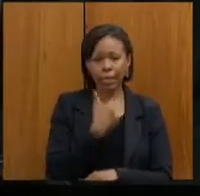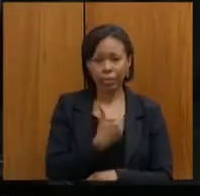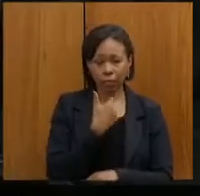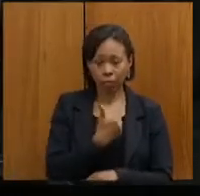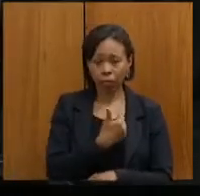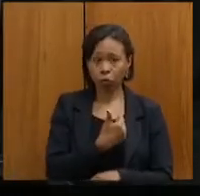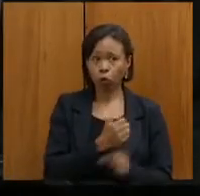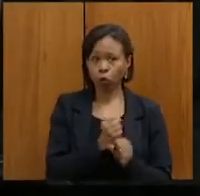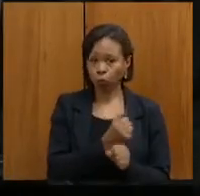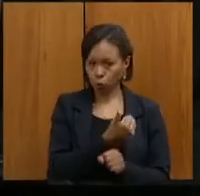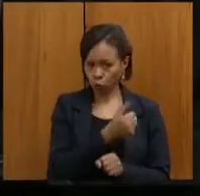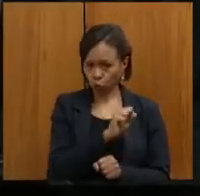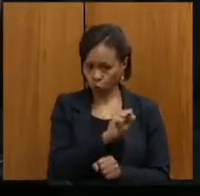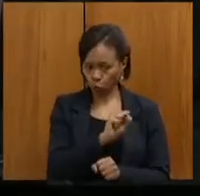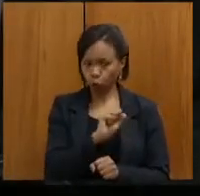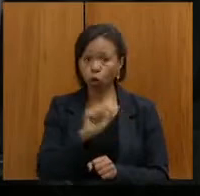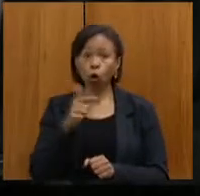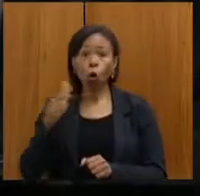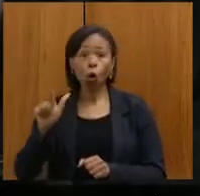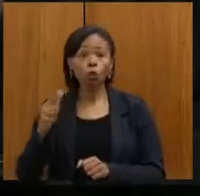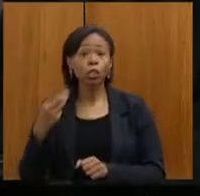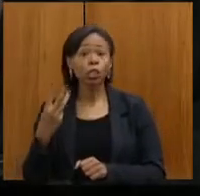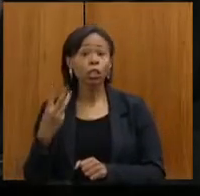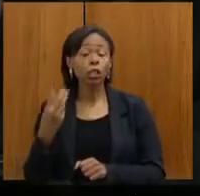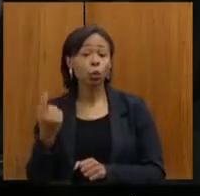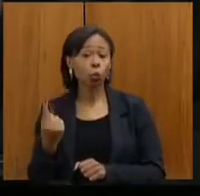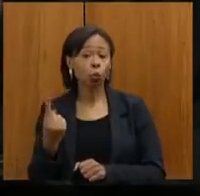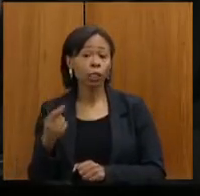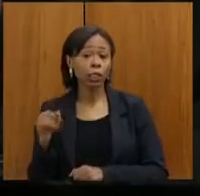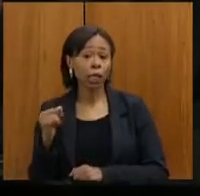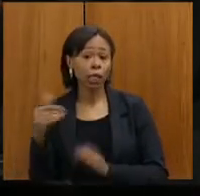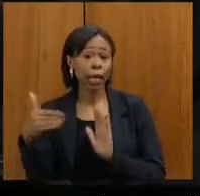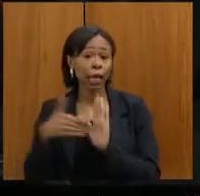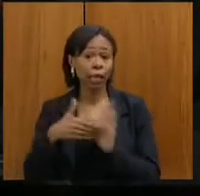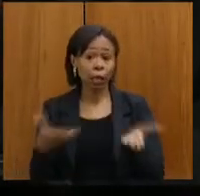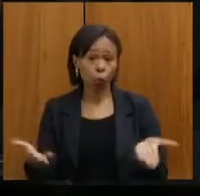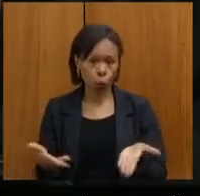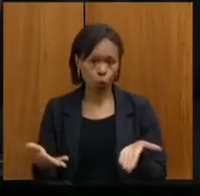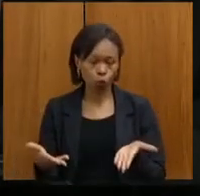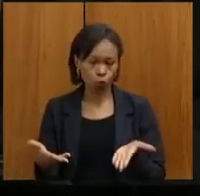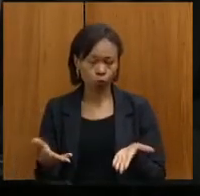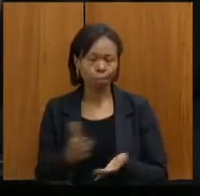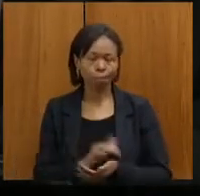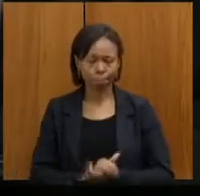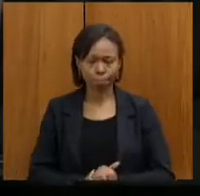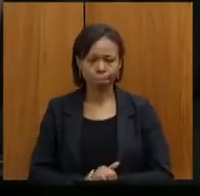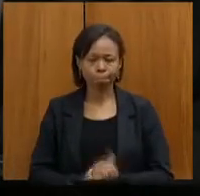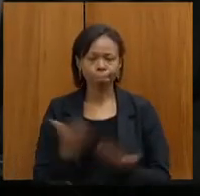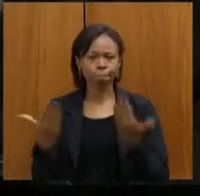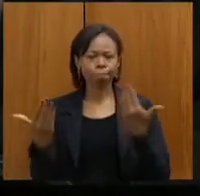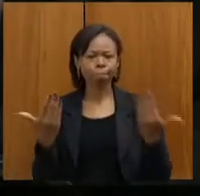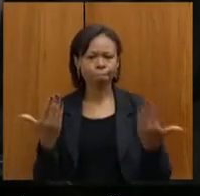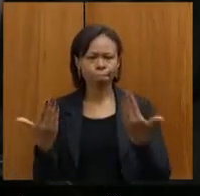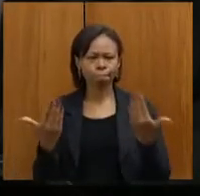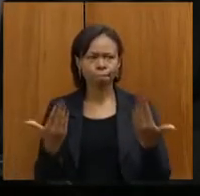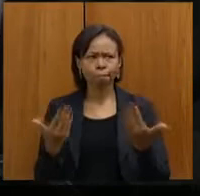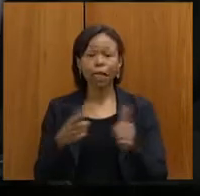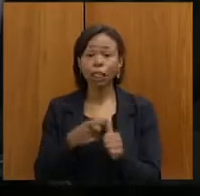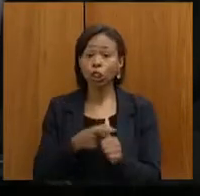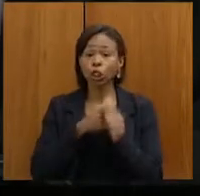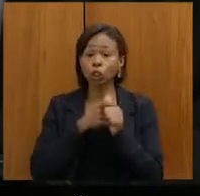outro que começou em 1º de areia de 19 que tá até hoje um breve comparativo breve dívida com os municípios